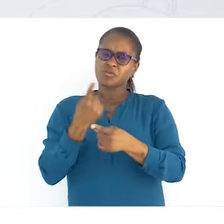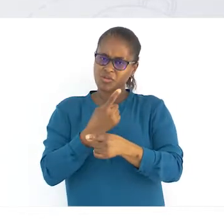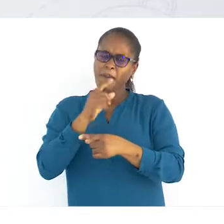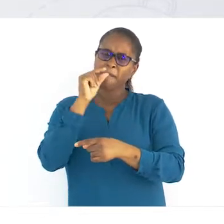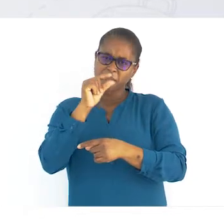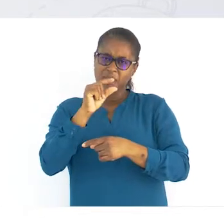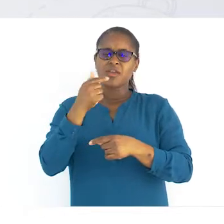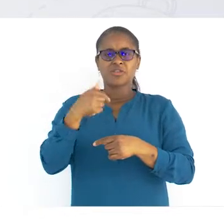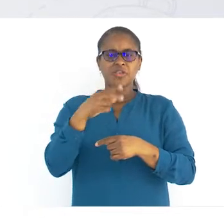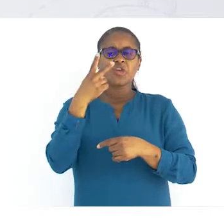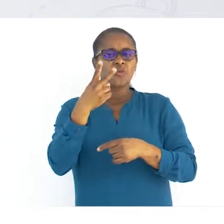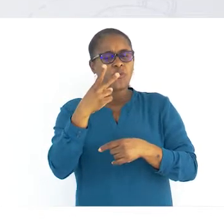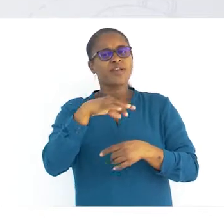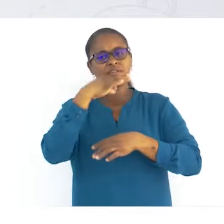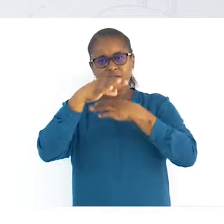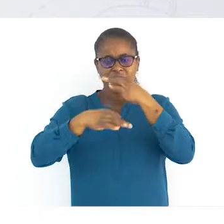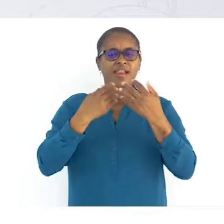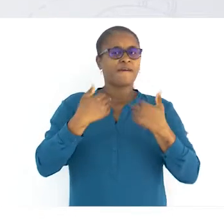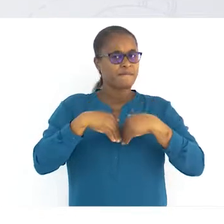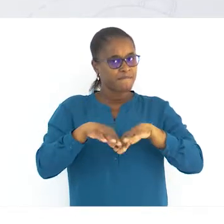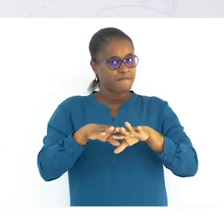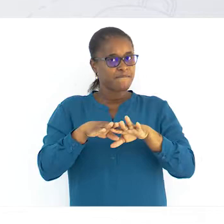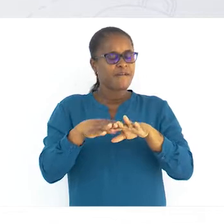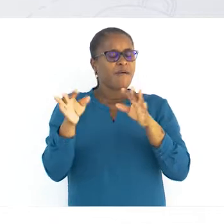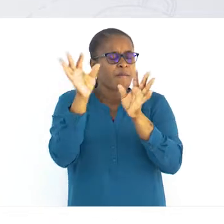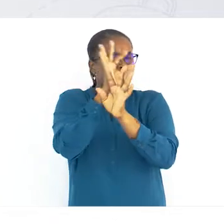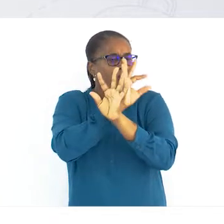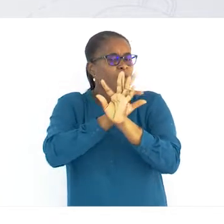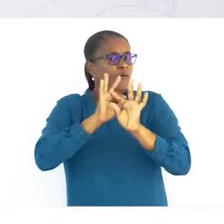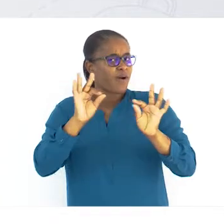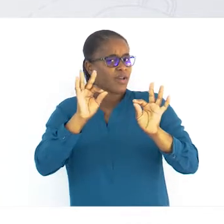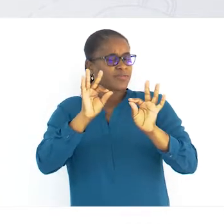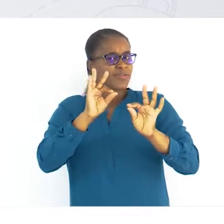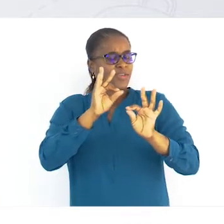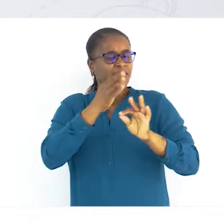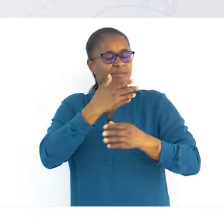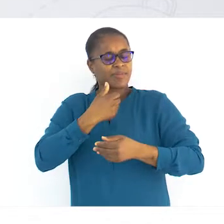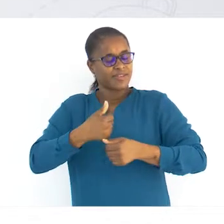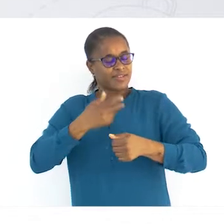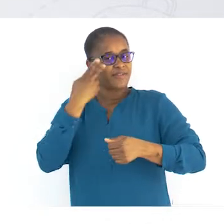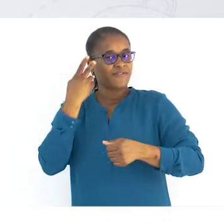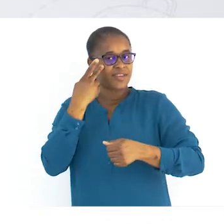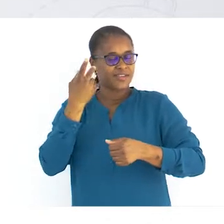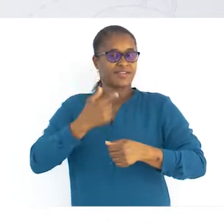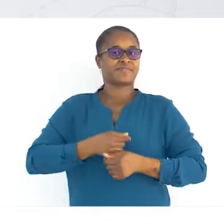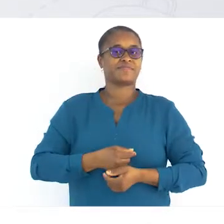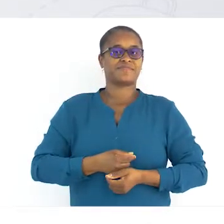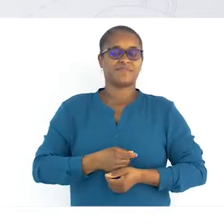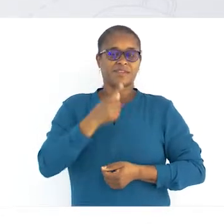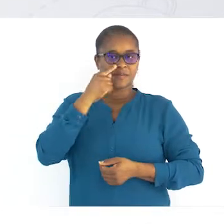Tinha 2 falas, mas foi uma ótima experiência de vida.